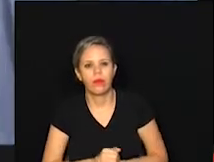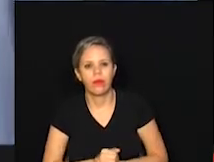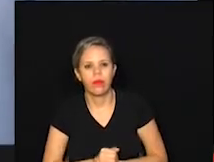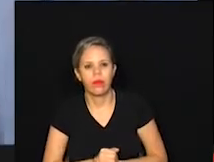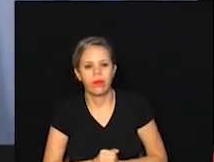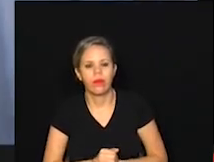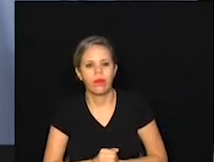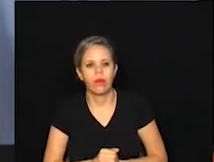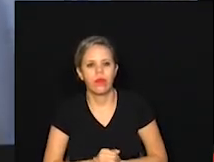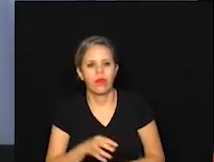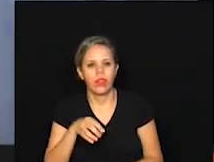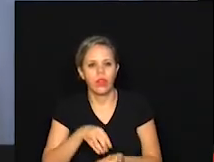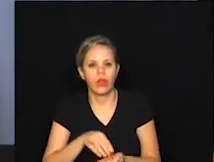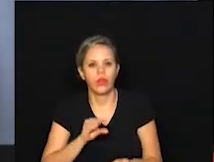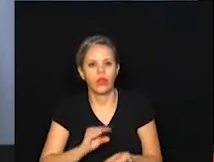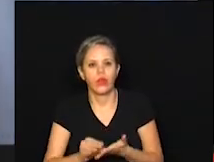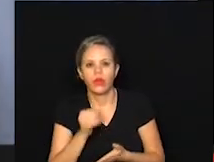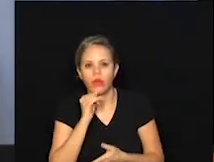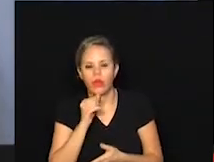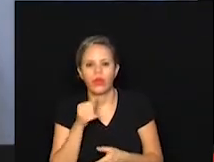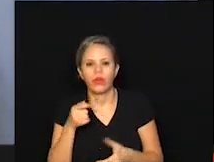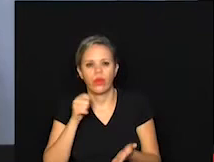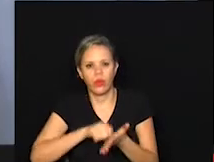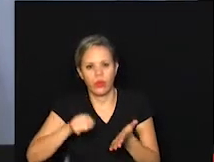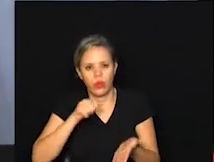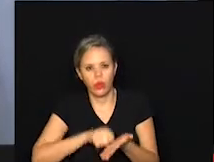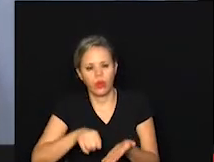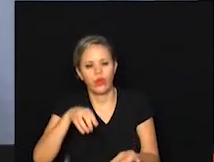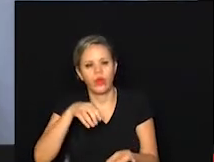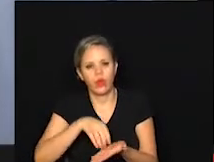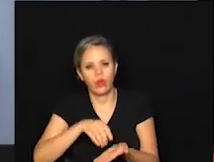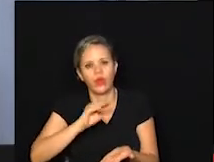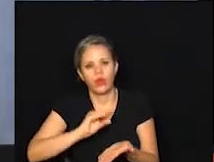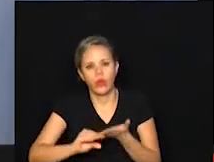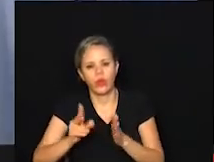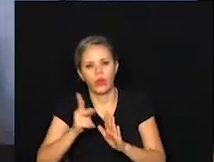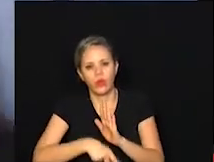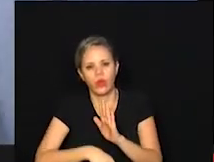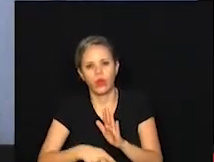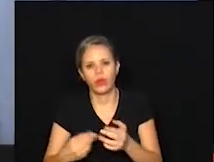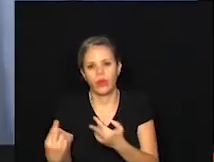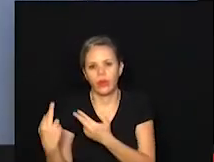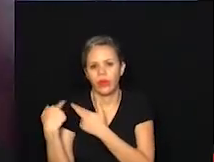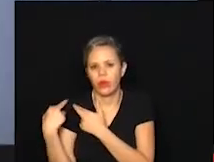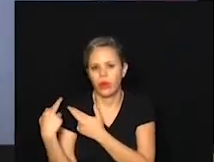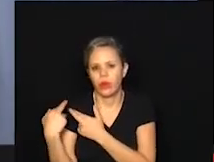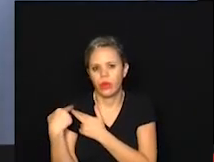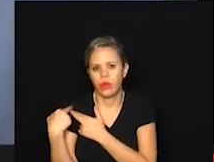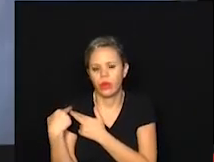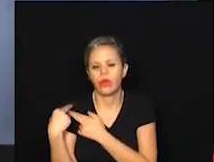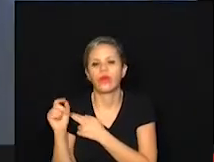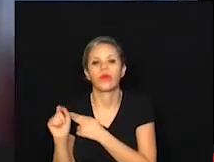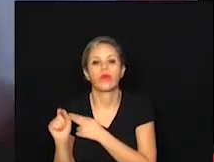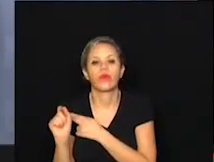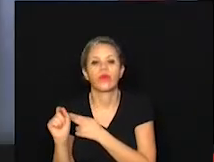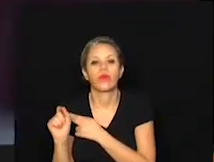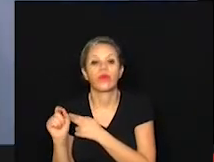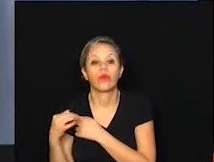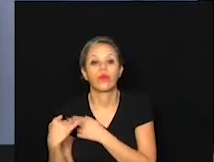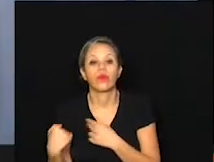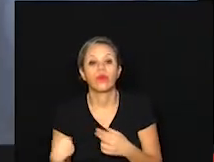fundo, que a questão de assinar o fundo cabe ao que é responsável